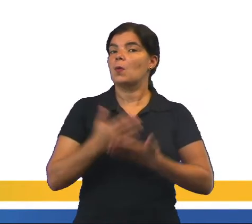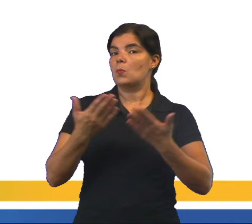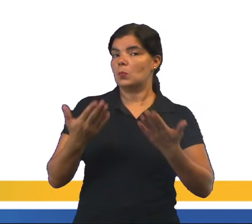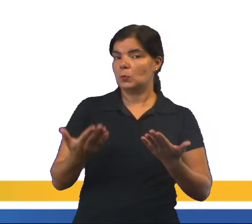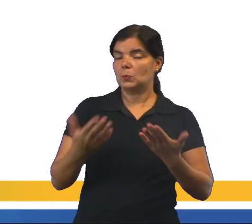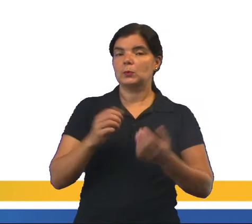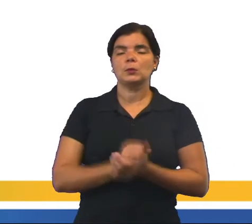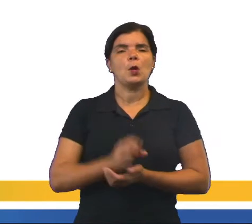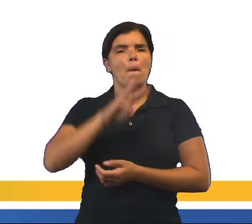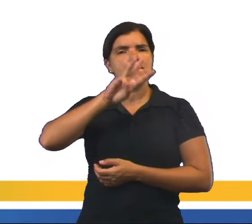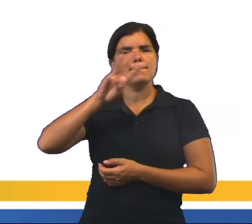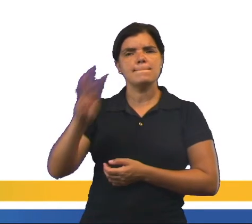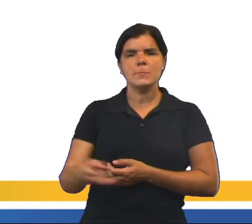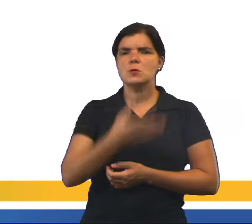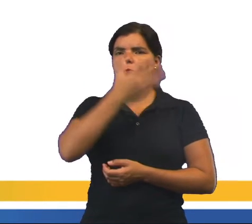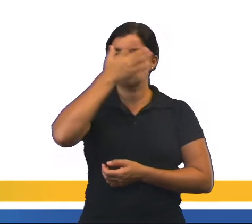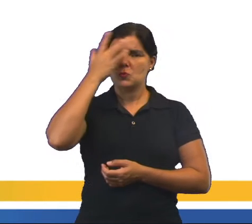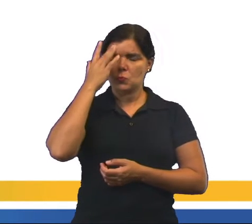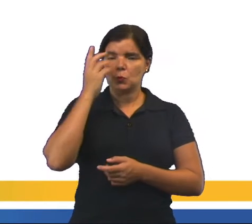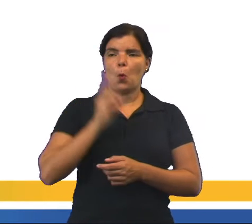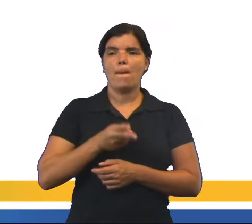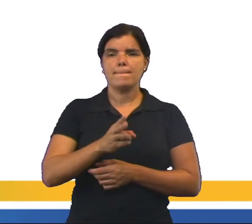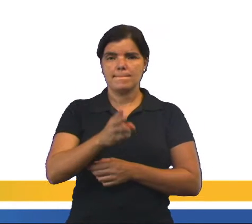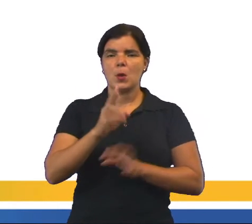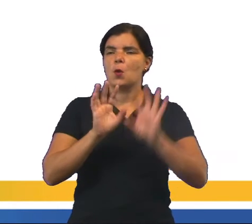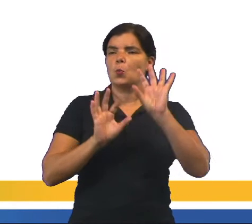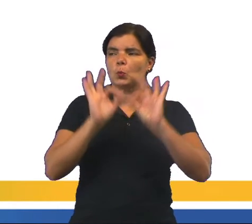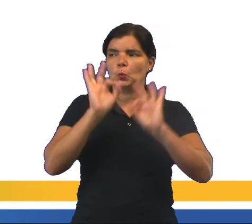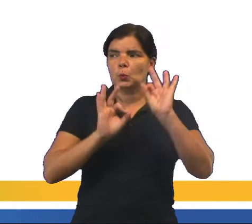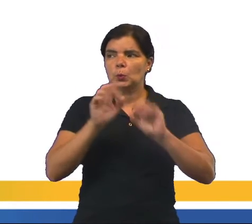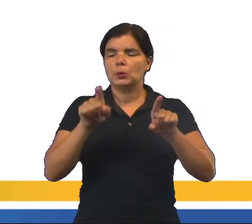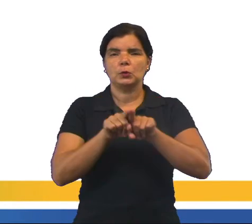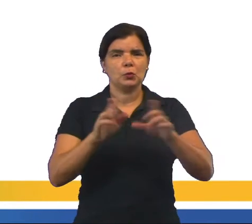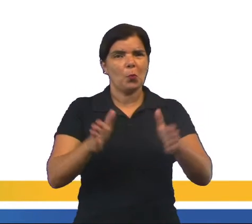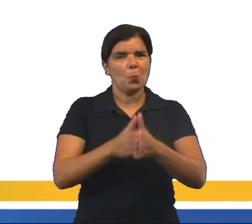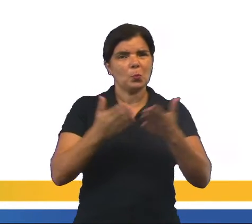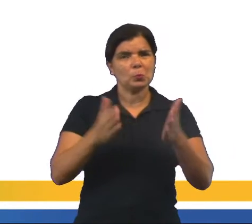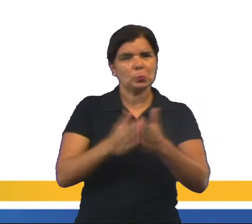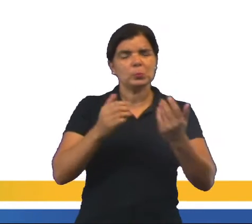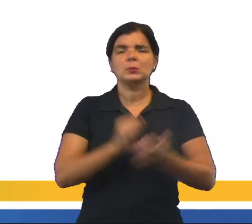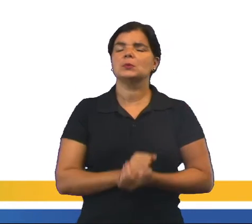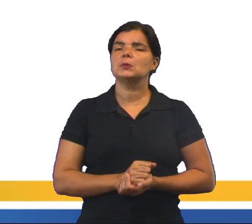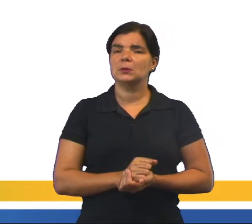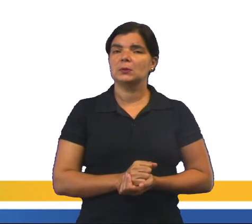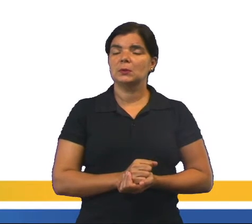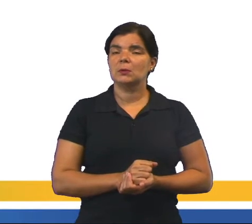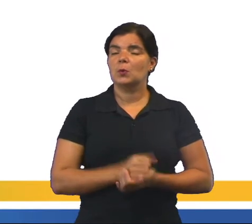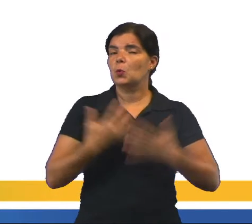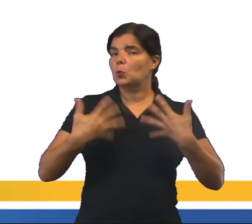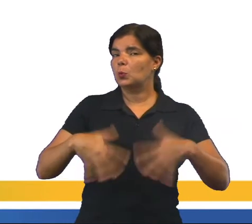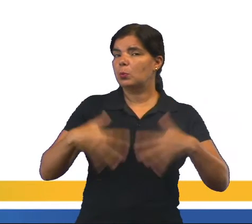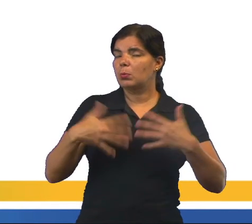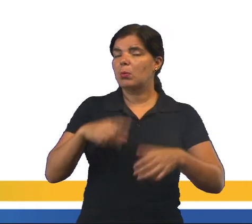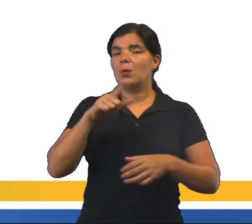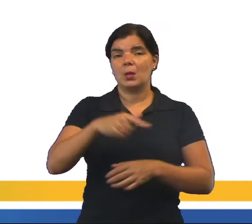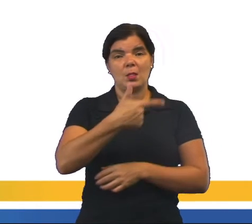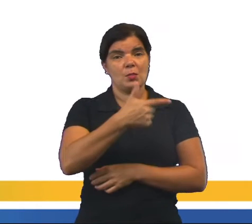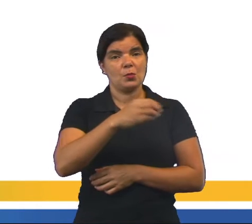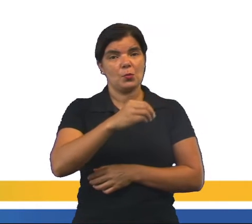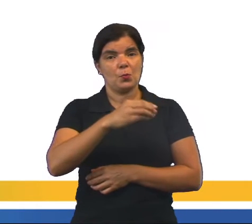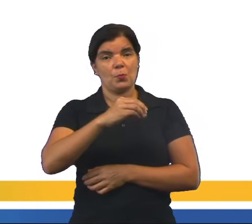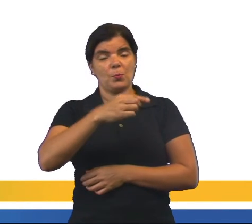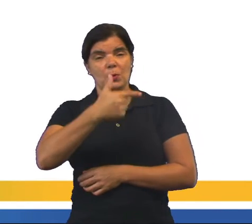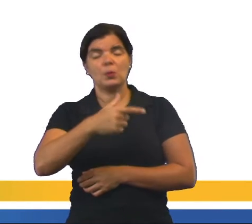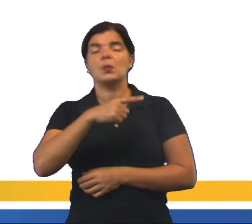Quanto aos milhões de pessoas usando o mesmo critério, situação de pobreza e situação de pobreza extrema, em